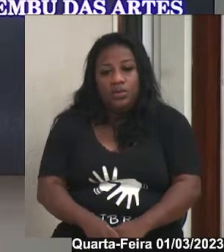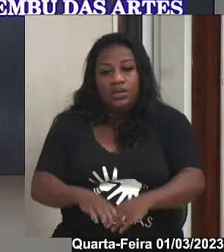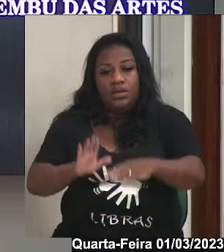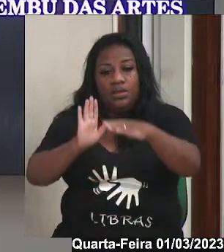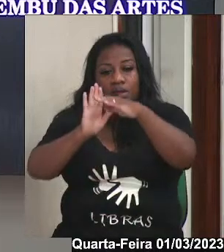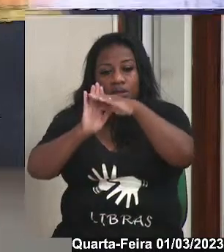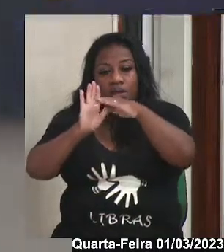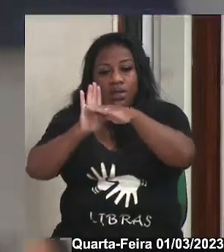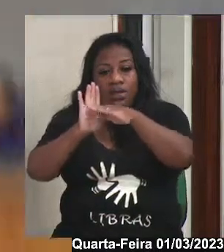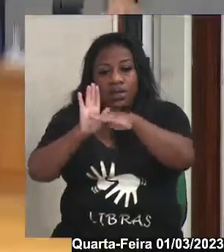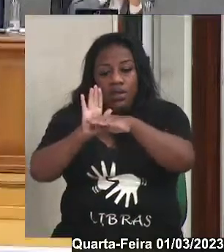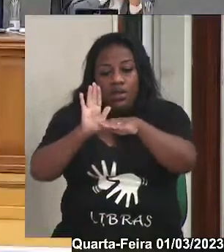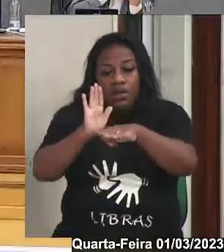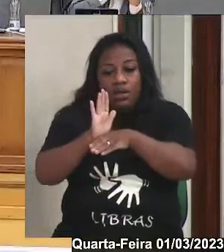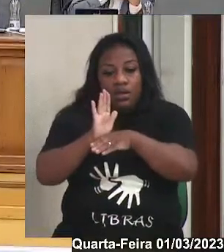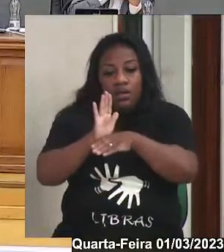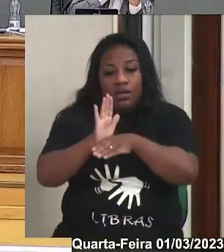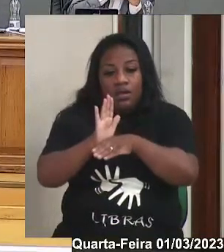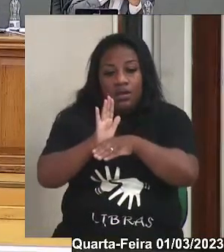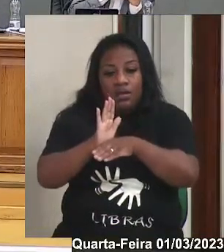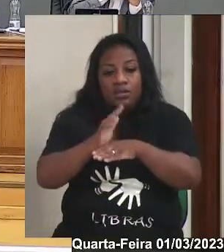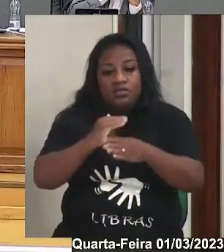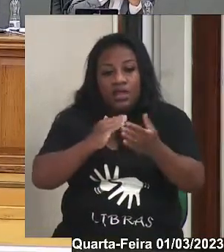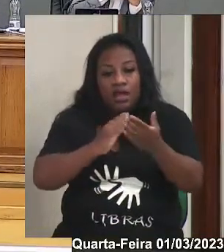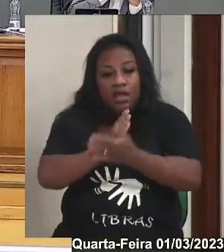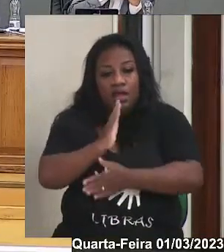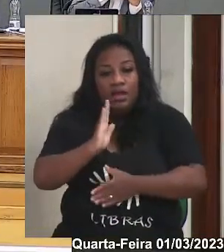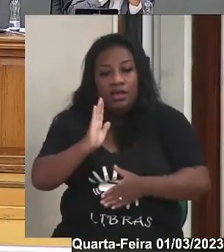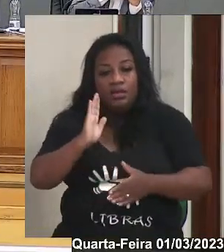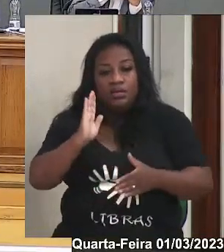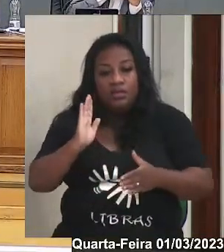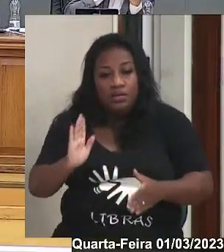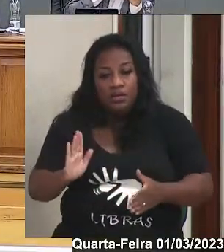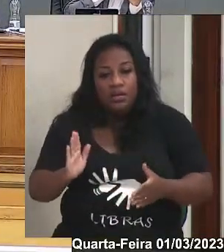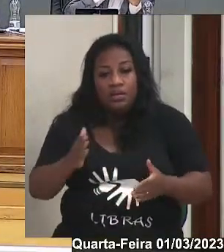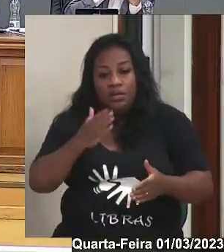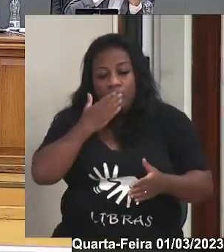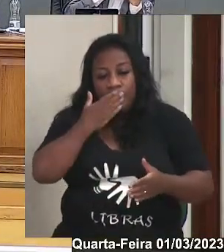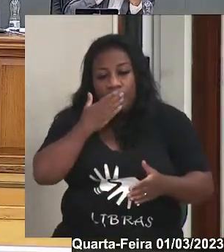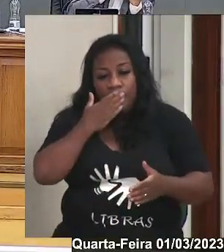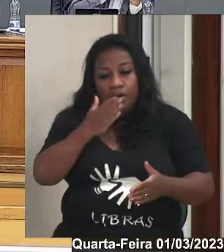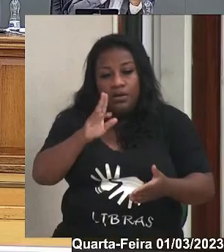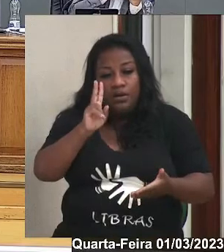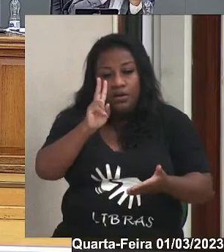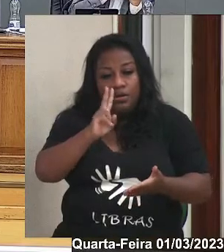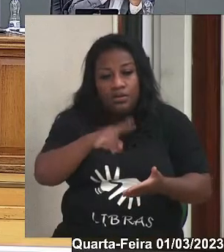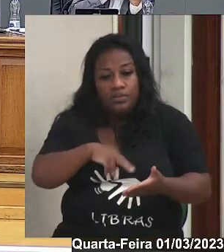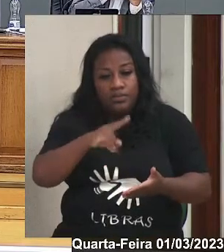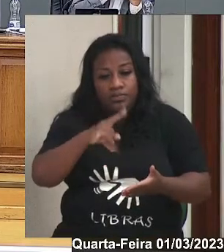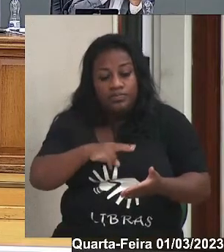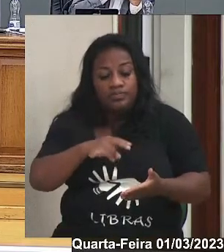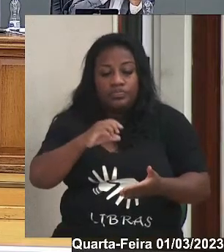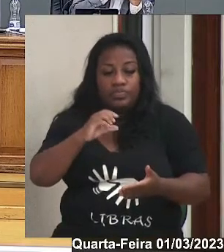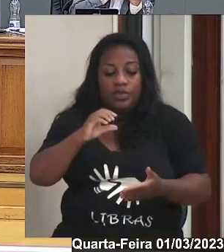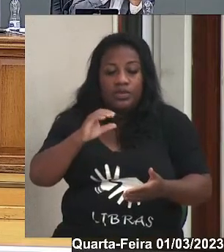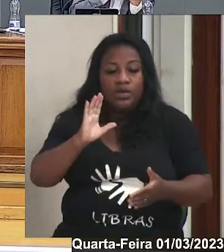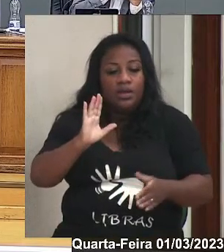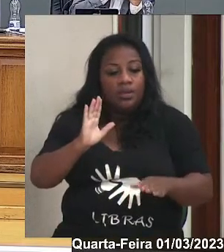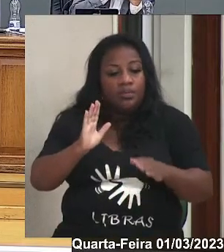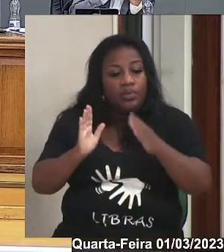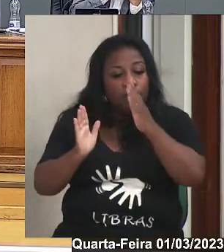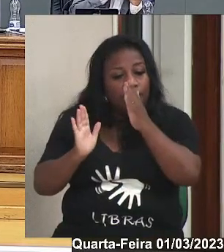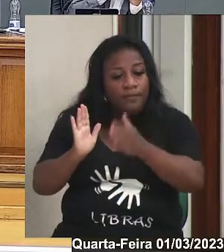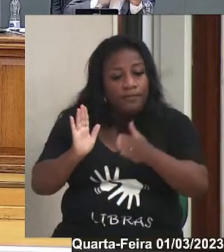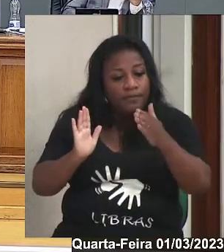O projeto de decreto legislativo número 06/2023 está aprovado. Solicito, então, que faça a leitura em bloco das